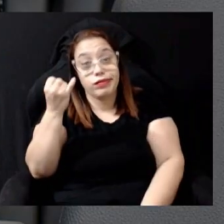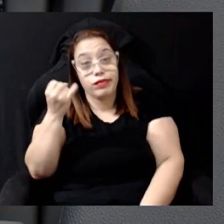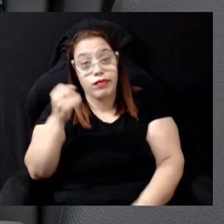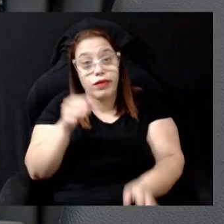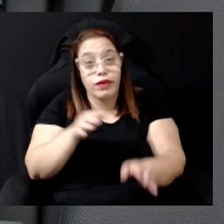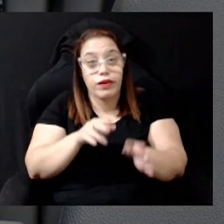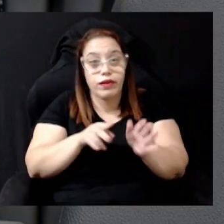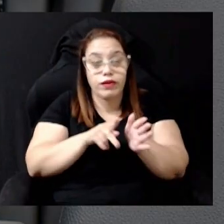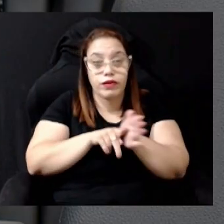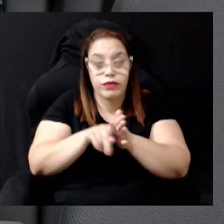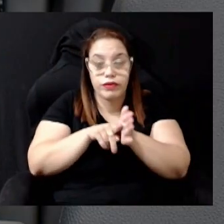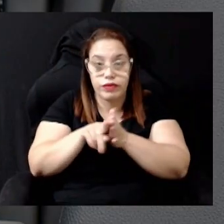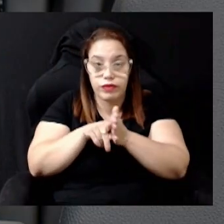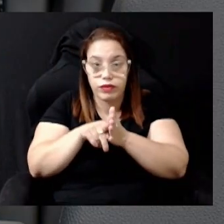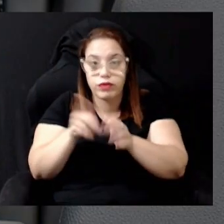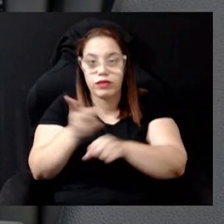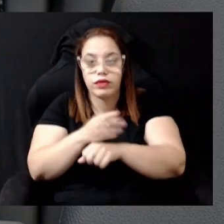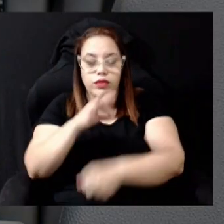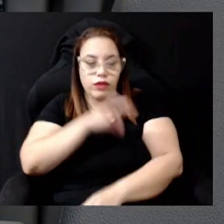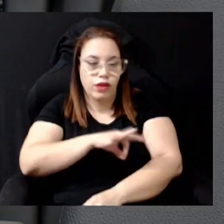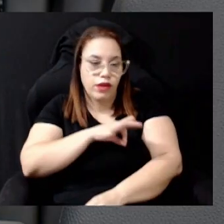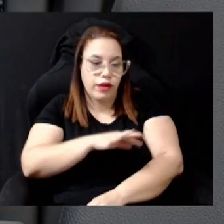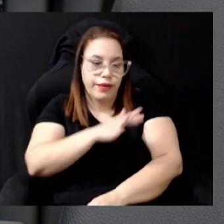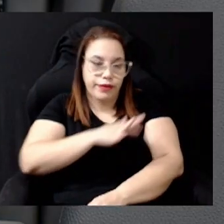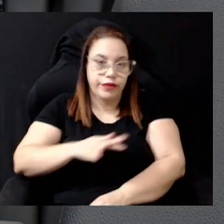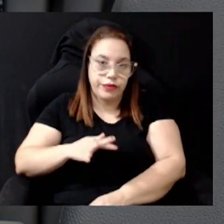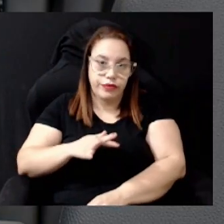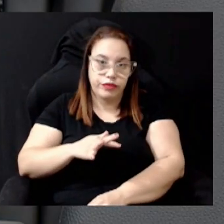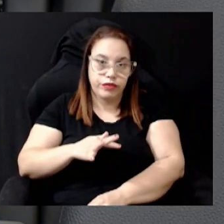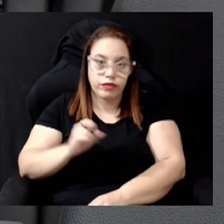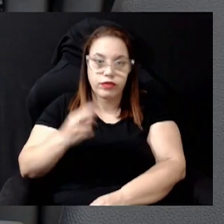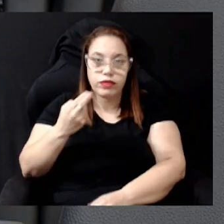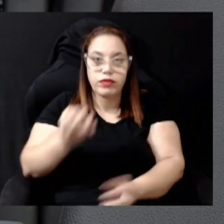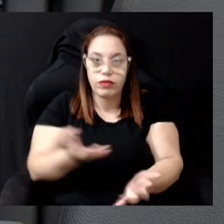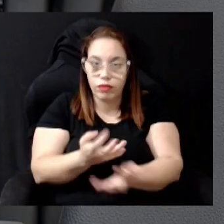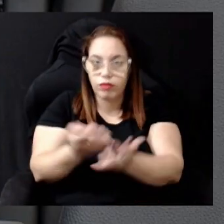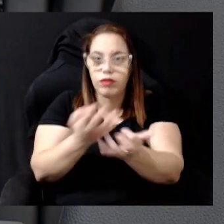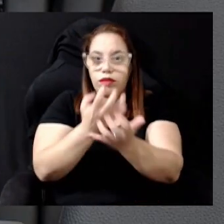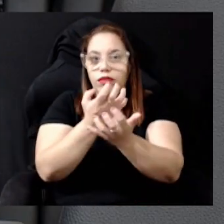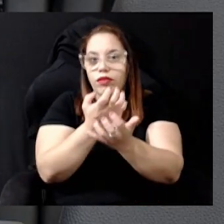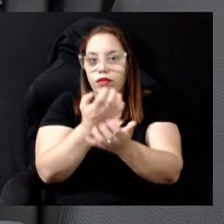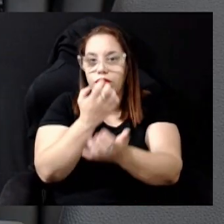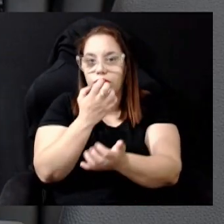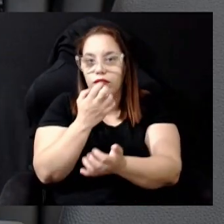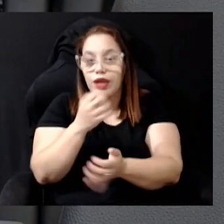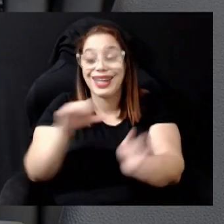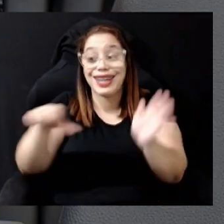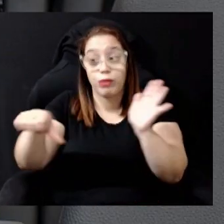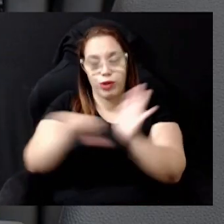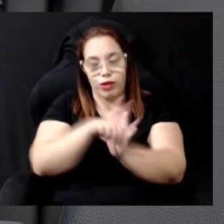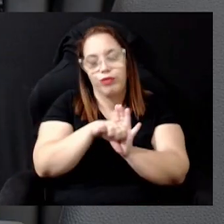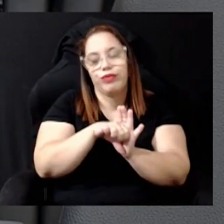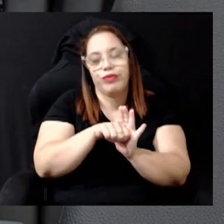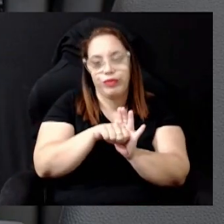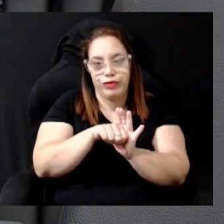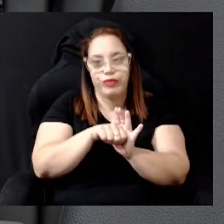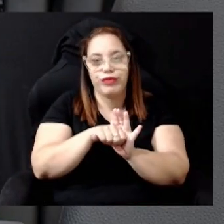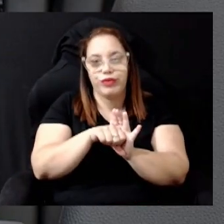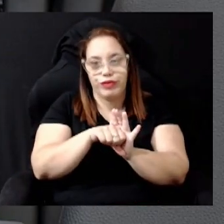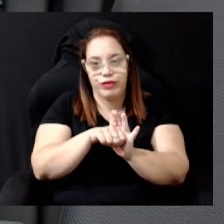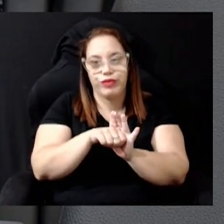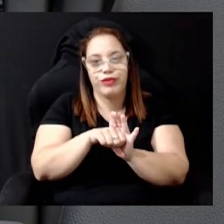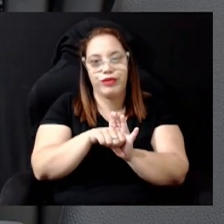nesses últimos tempos, de que houve, né, queimadas, né, criminosas. Isso tem que ser combatido, não